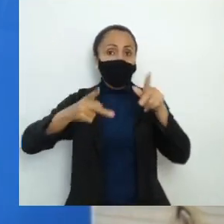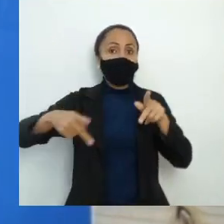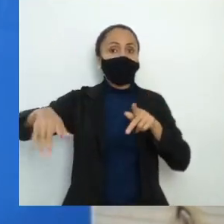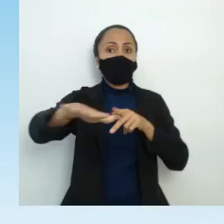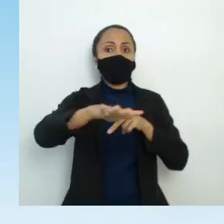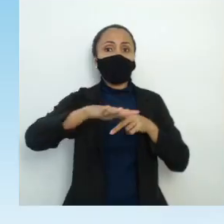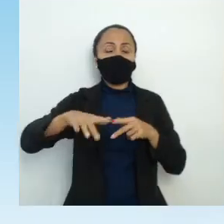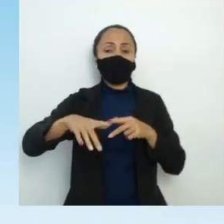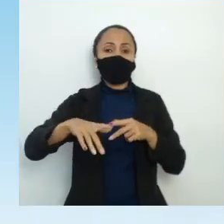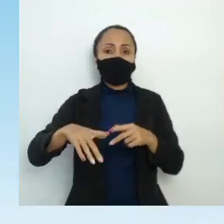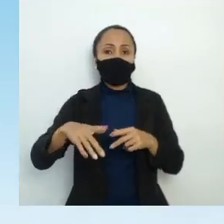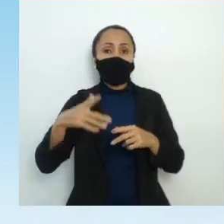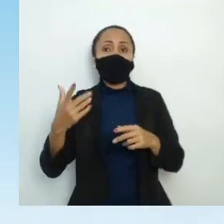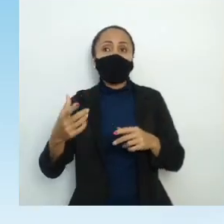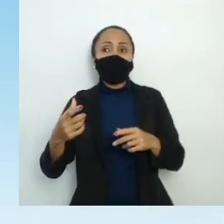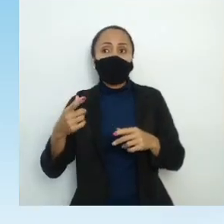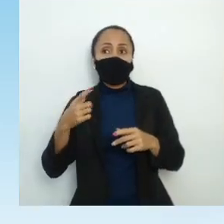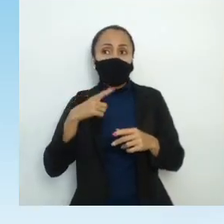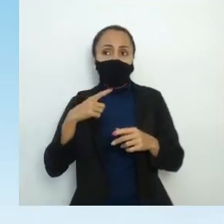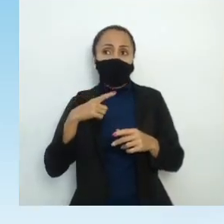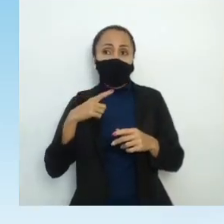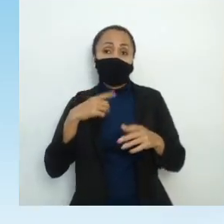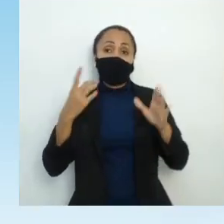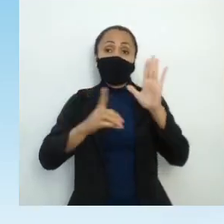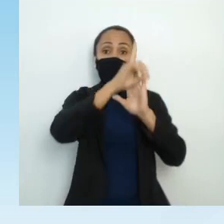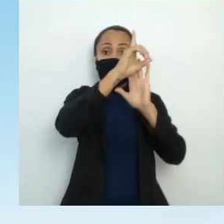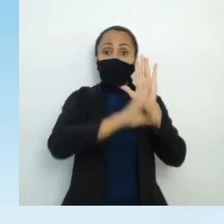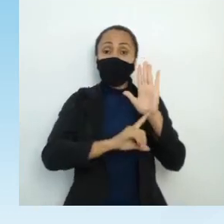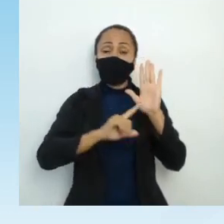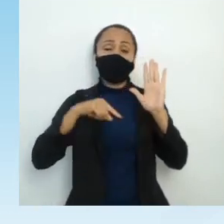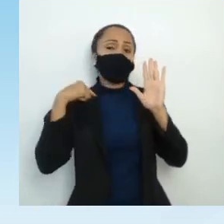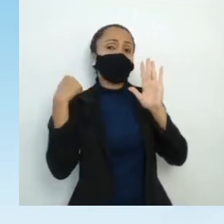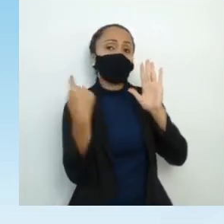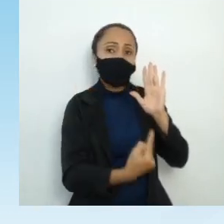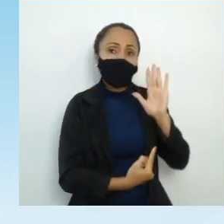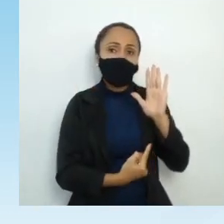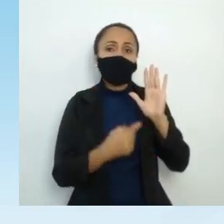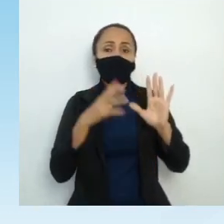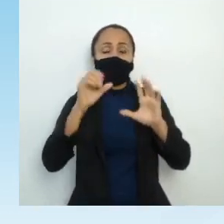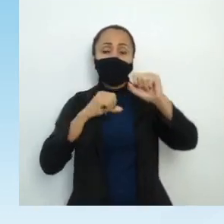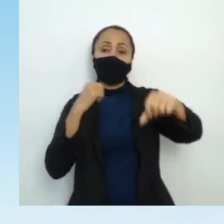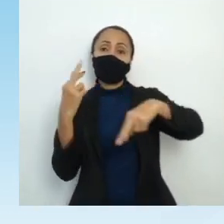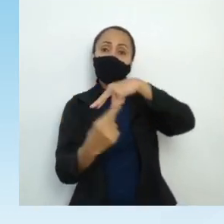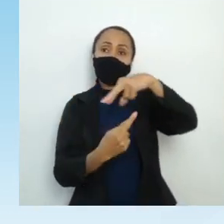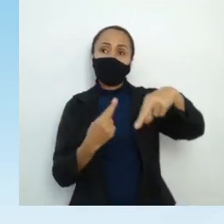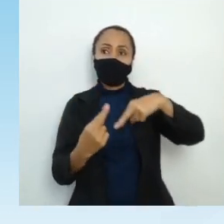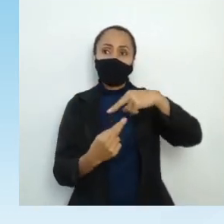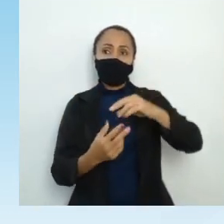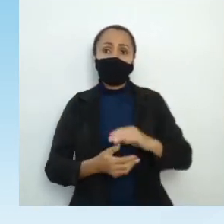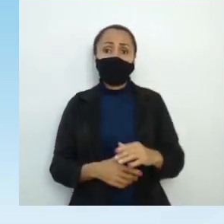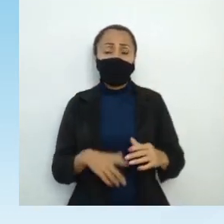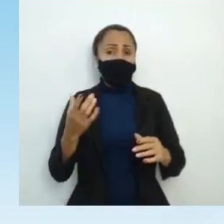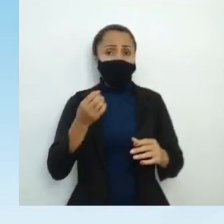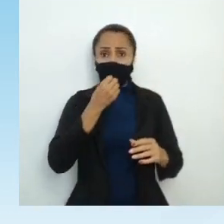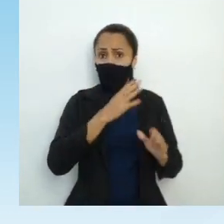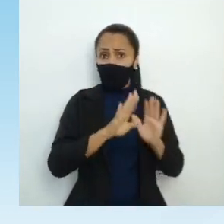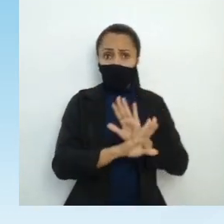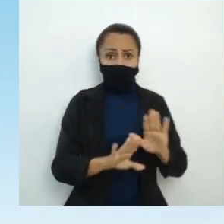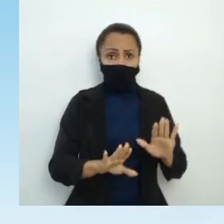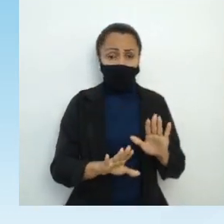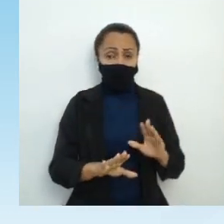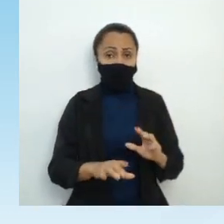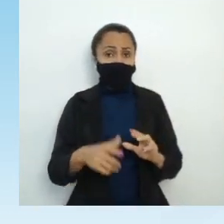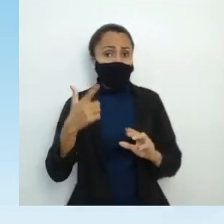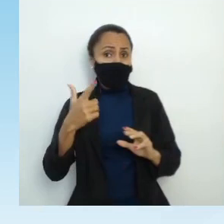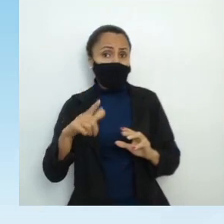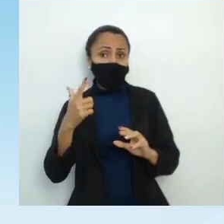qual? Se houver uma tirania, é direito nosso a busca por uma revolução. Então, se não tá bom pra gente, não tem a